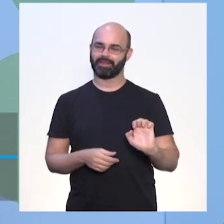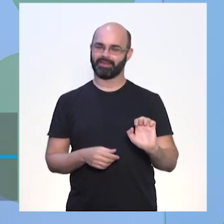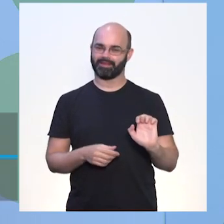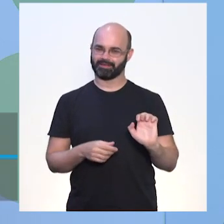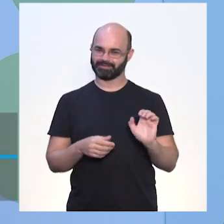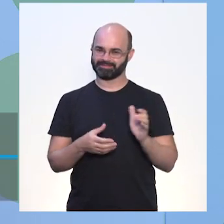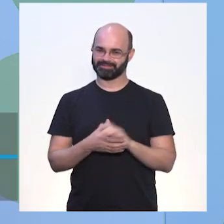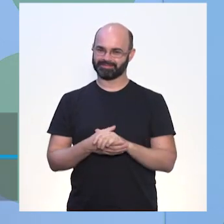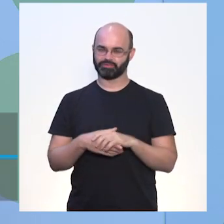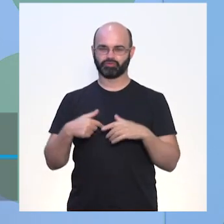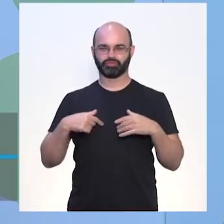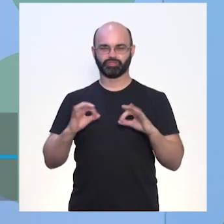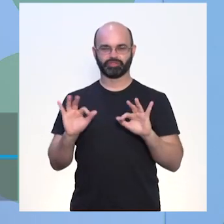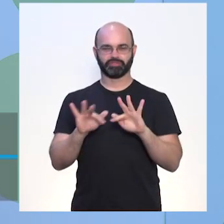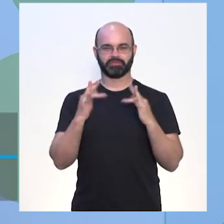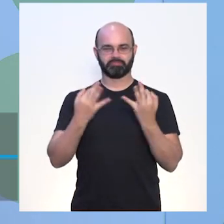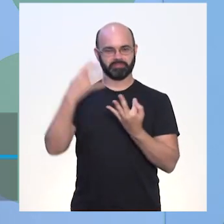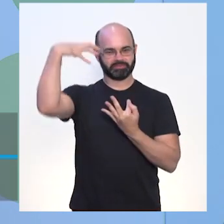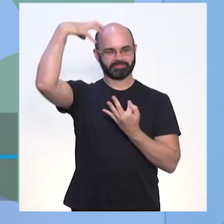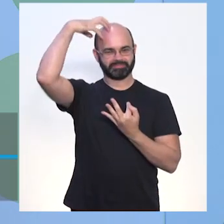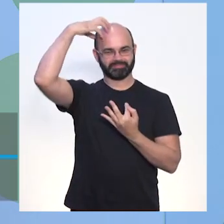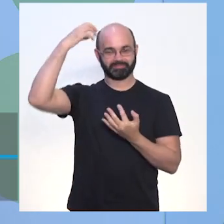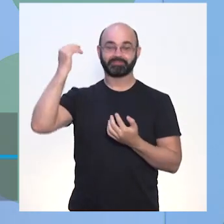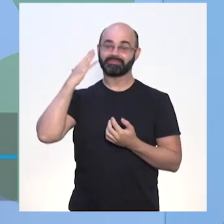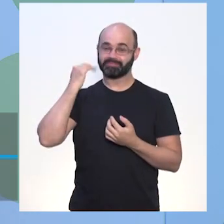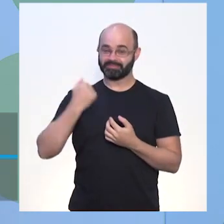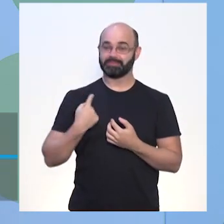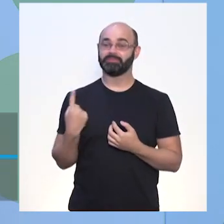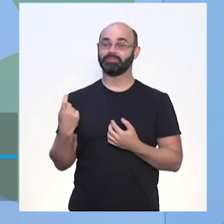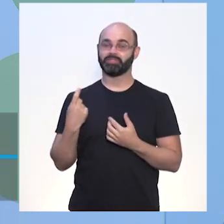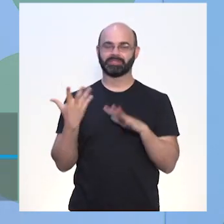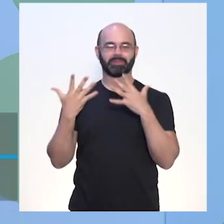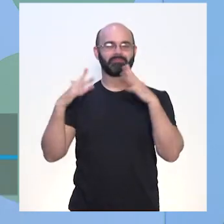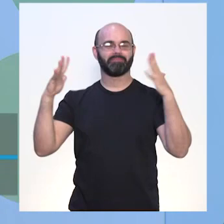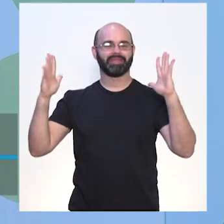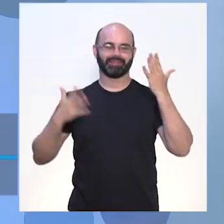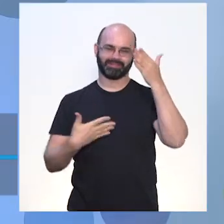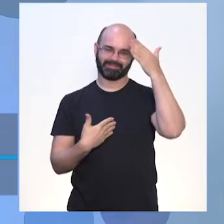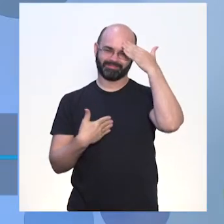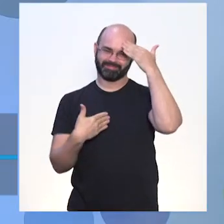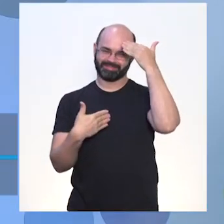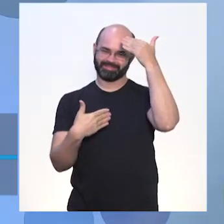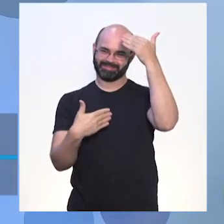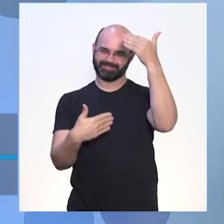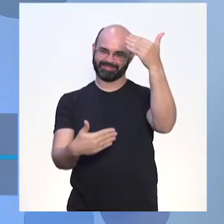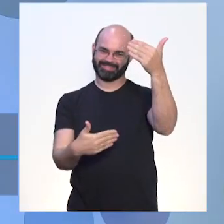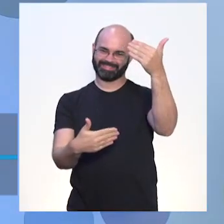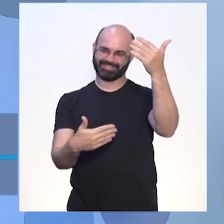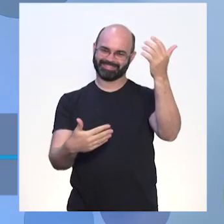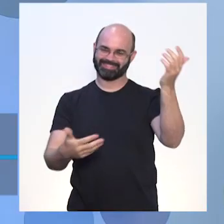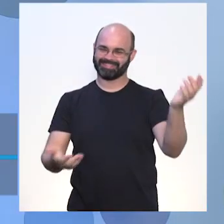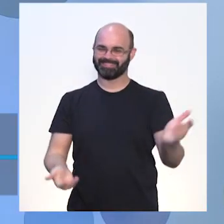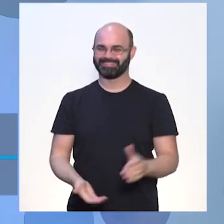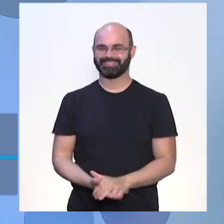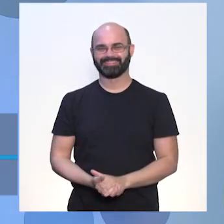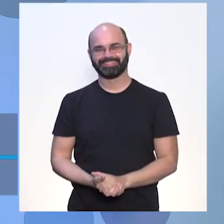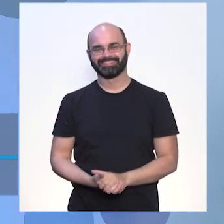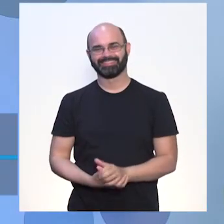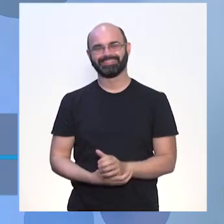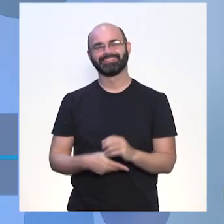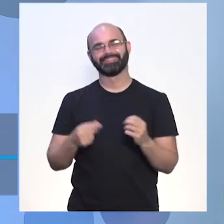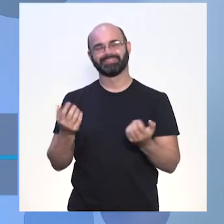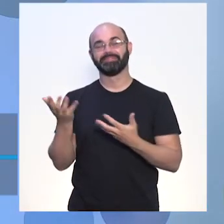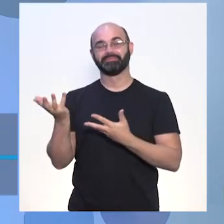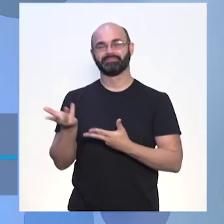que gás nobre, ele é sozinho, né? Muito obrigada. Isso significa demissão do Fábio aqui Gente, da companhia na aula de Química,